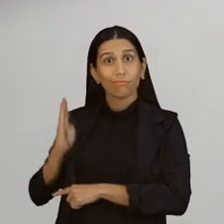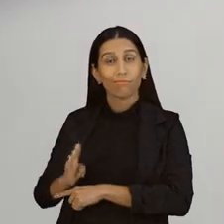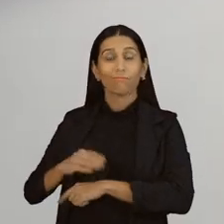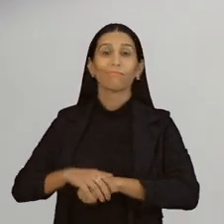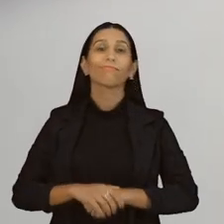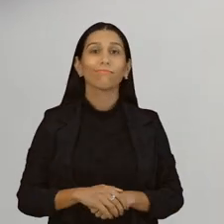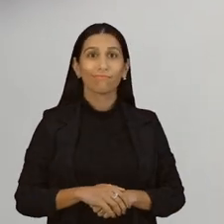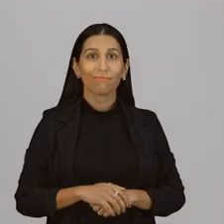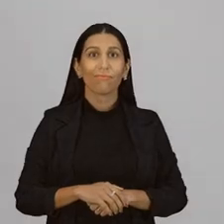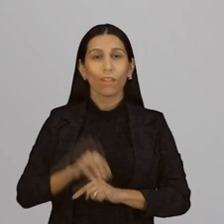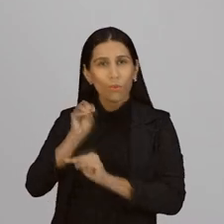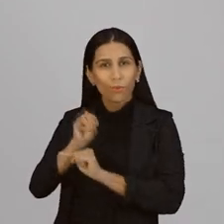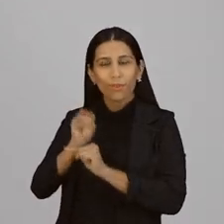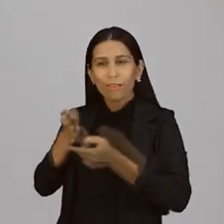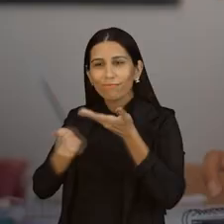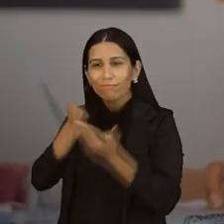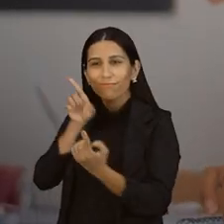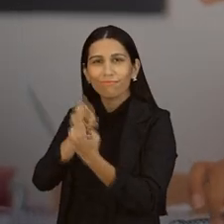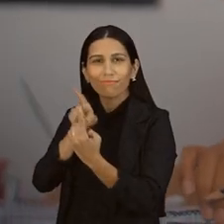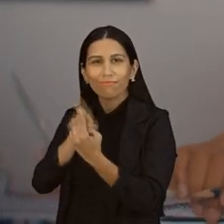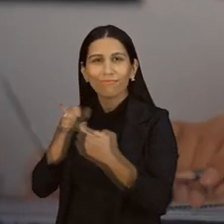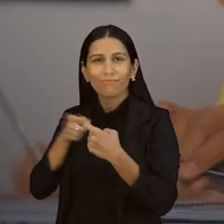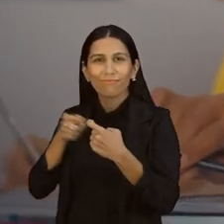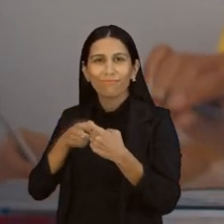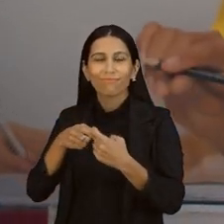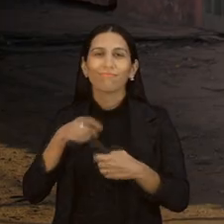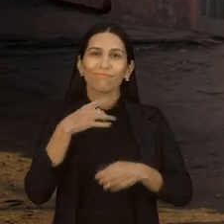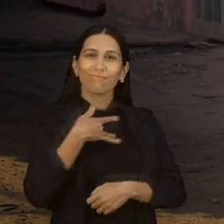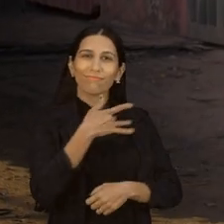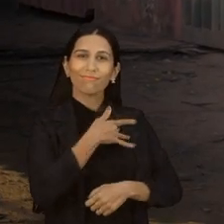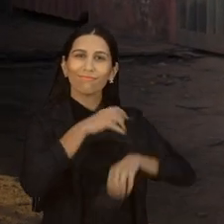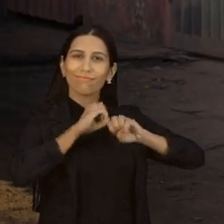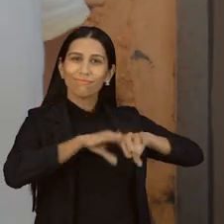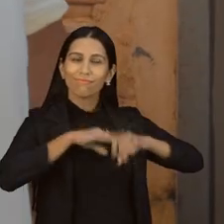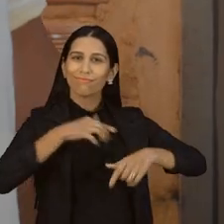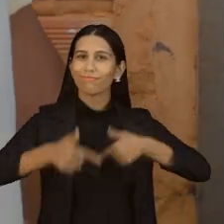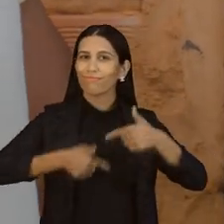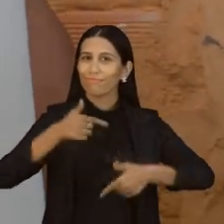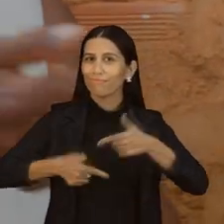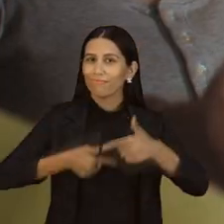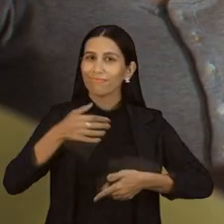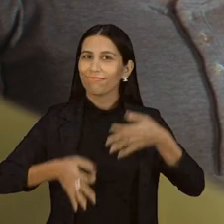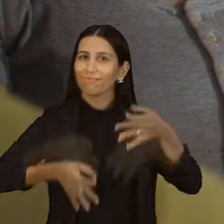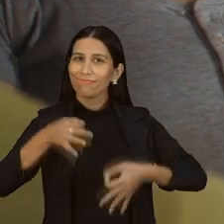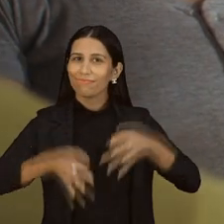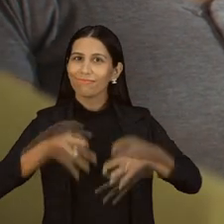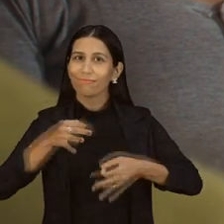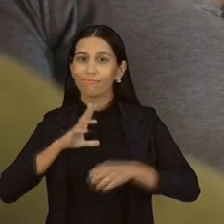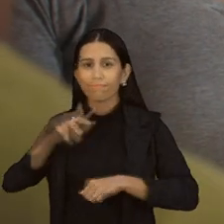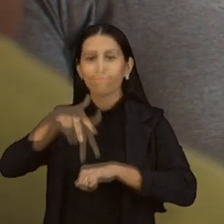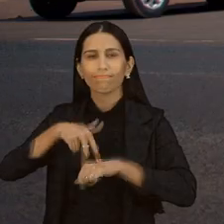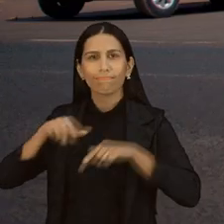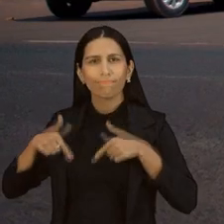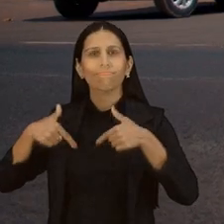O cuidado está no atendimento clínico, na educação, na saúde, no trabalho, na justiça, na linha de frente